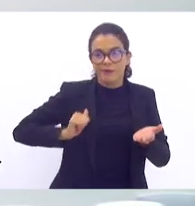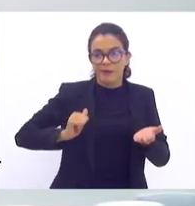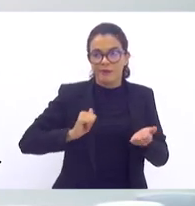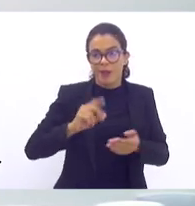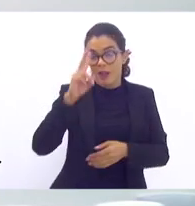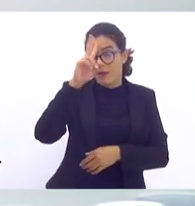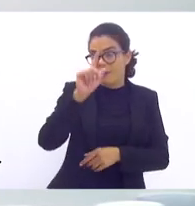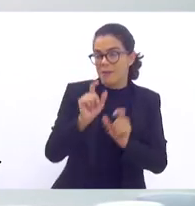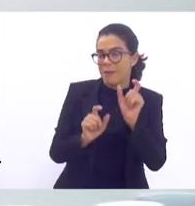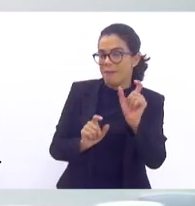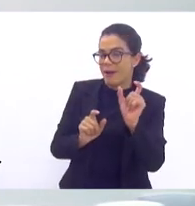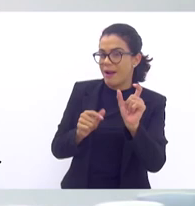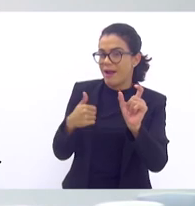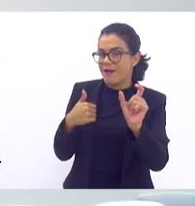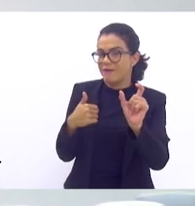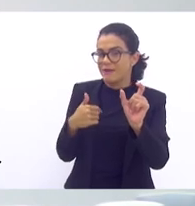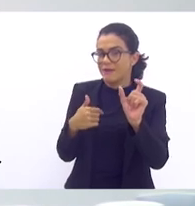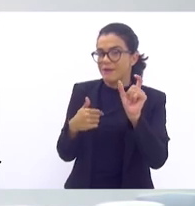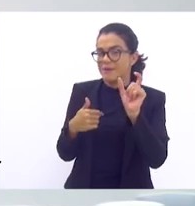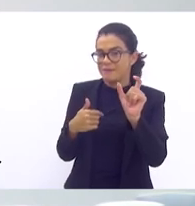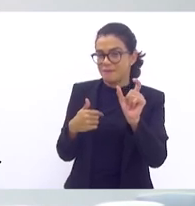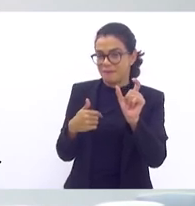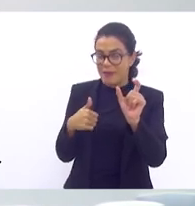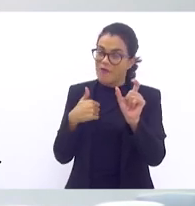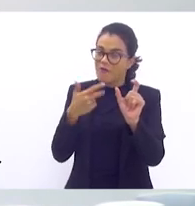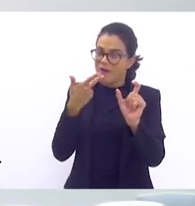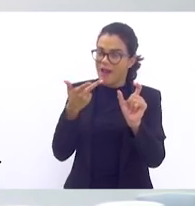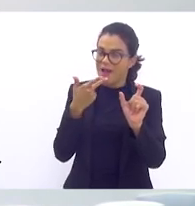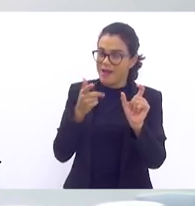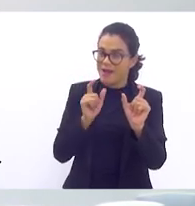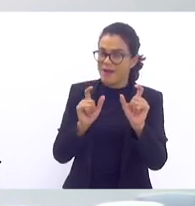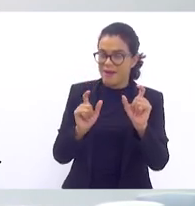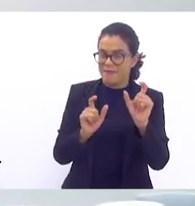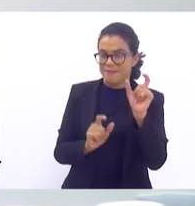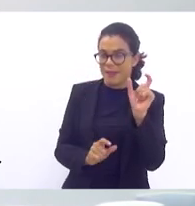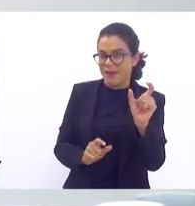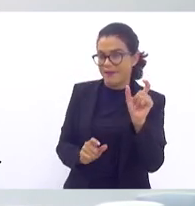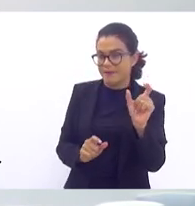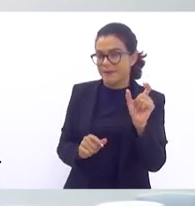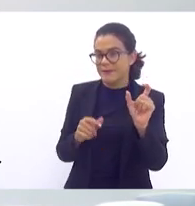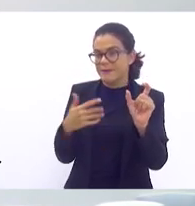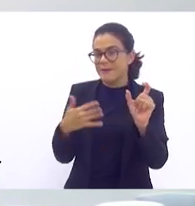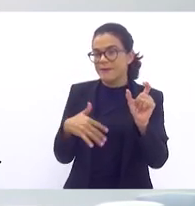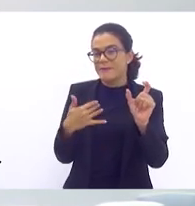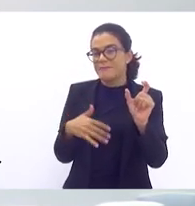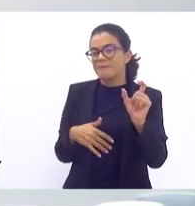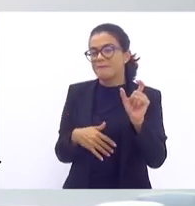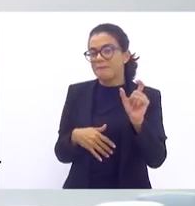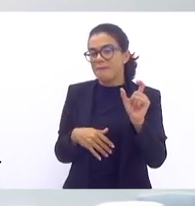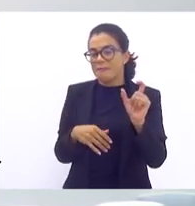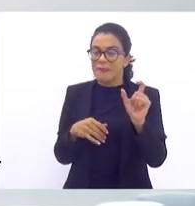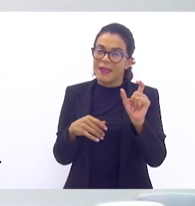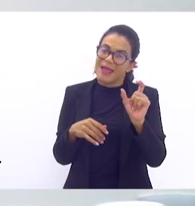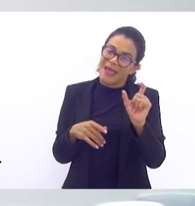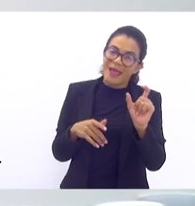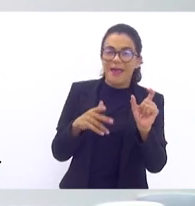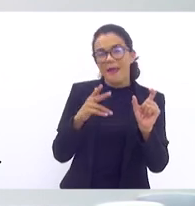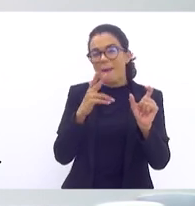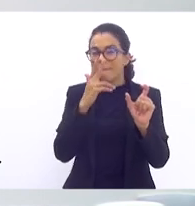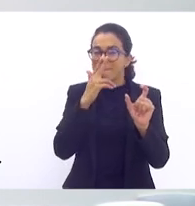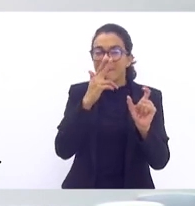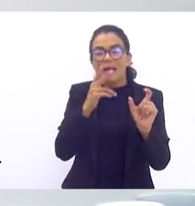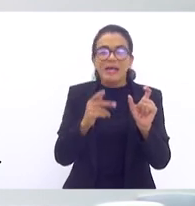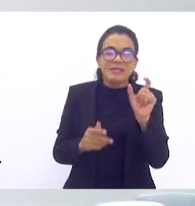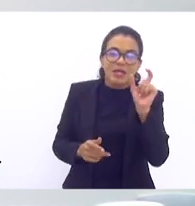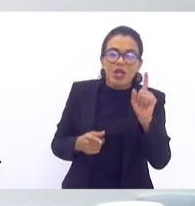lembrei de uma palavra que agora não deve mas eu vou falar vou falar são uma espécie de pequenos